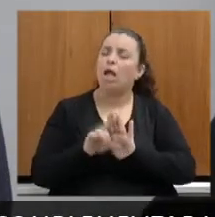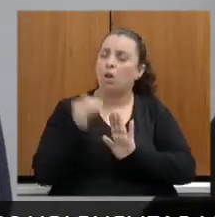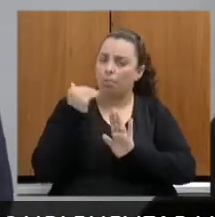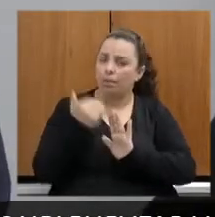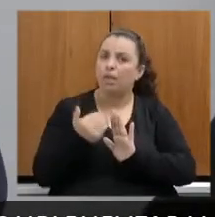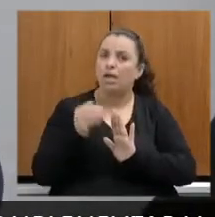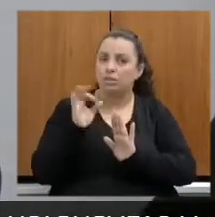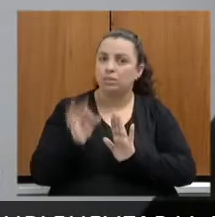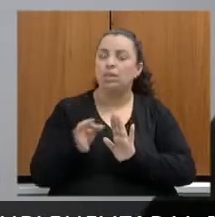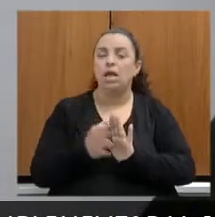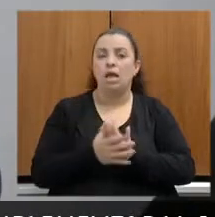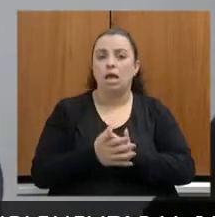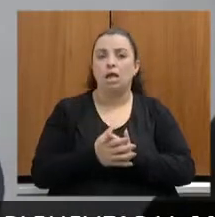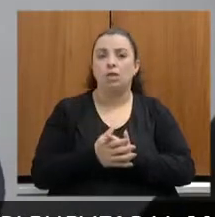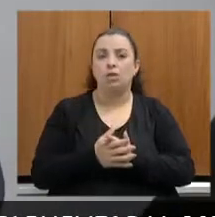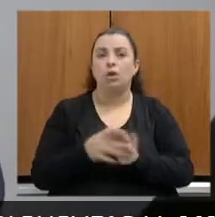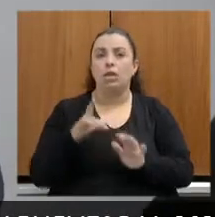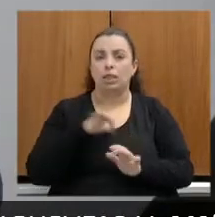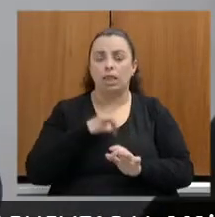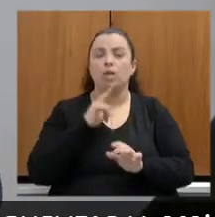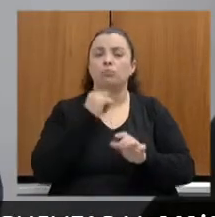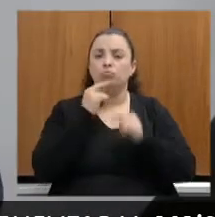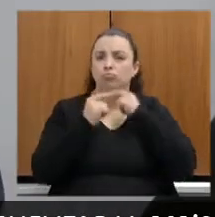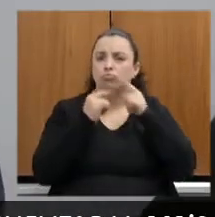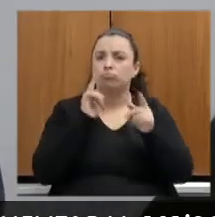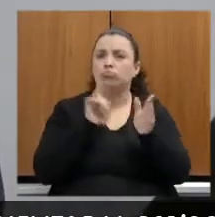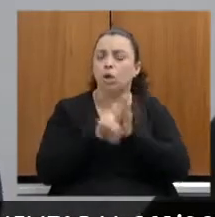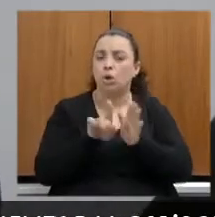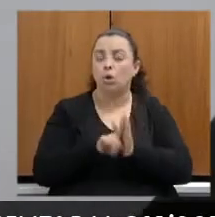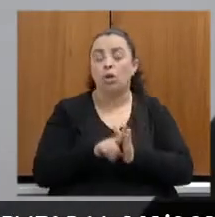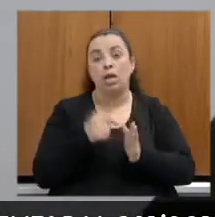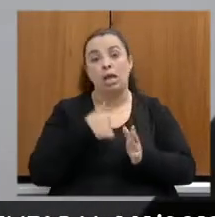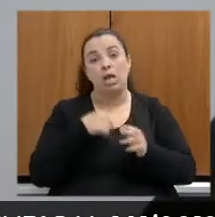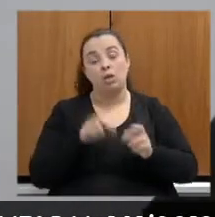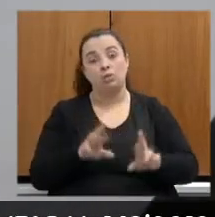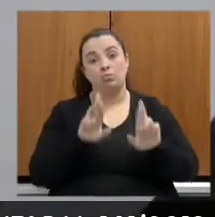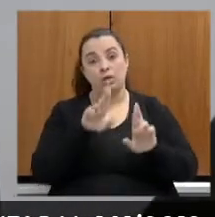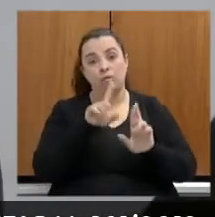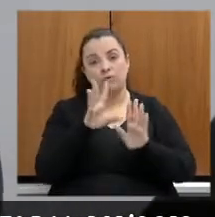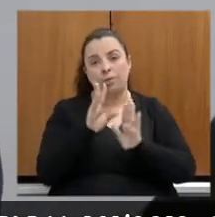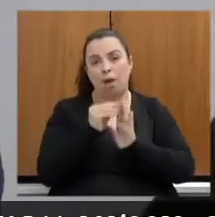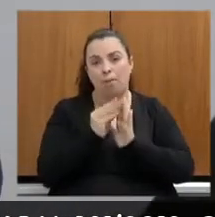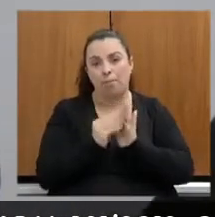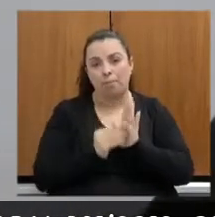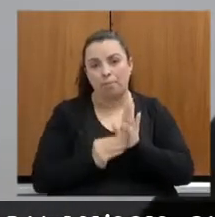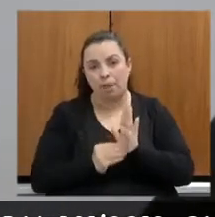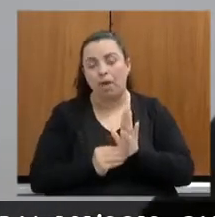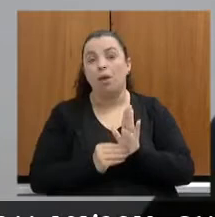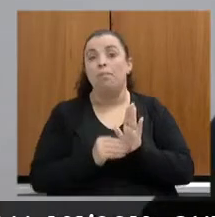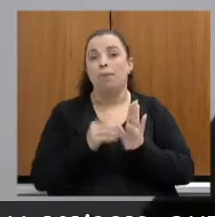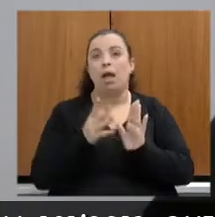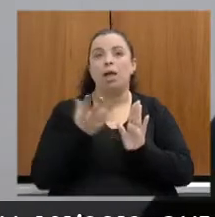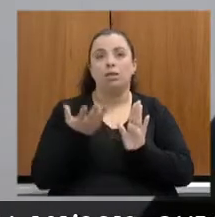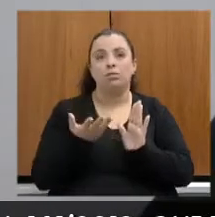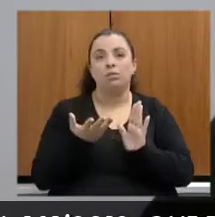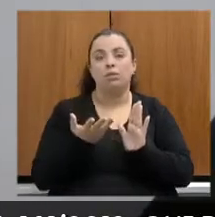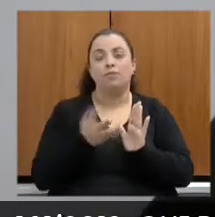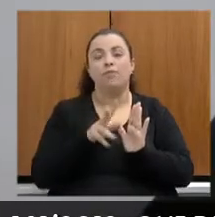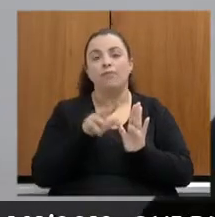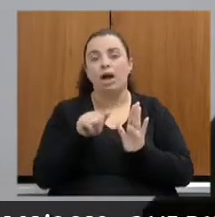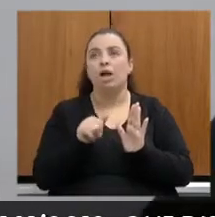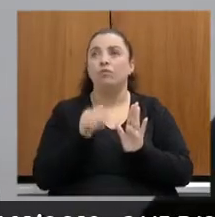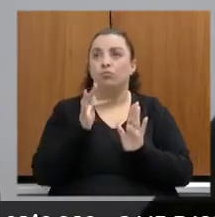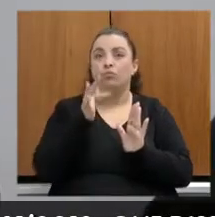mesmo com Os questionamentos eu espero que o Senhor possa termos adotados né e para que possa também dá uma